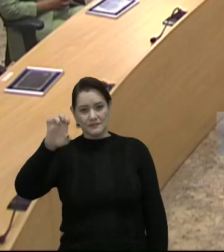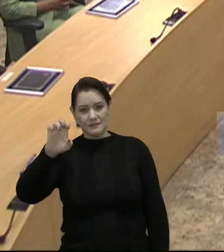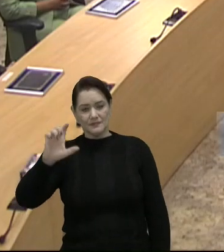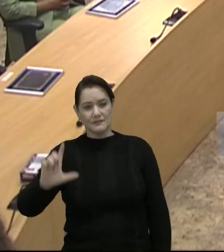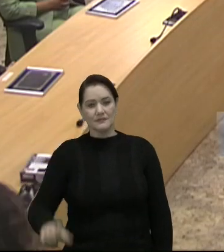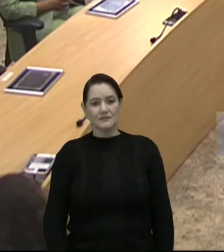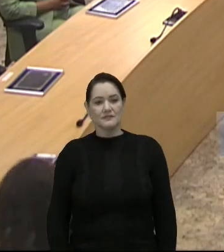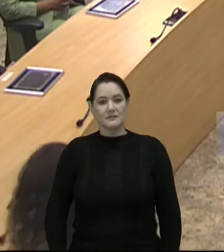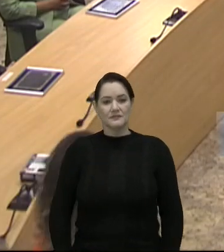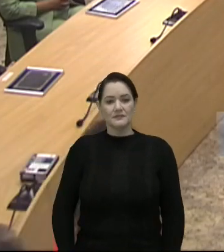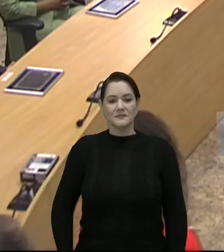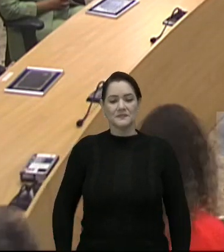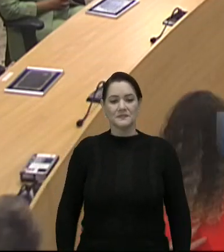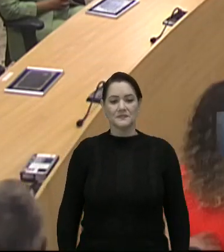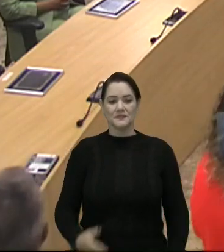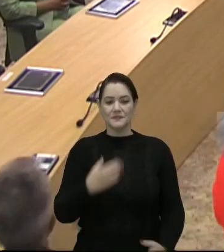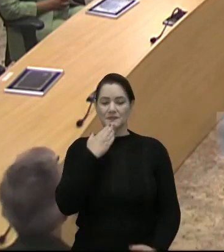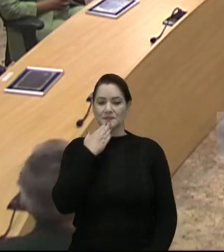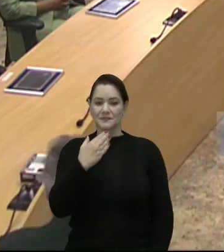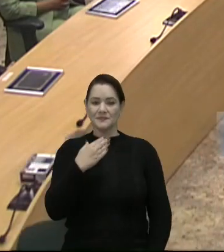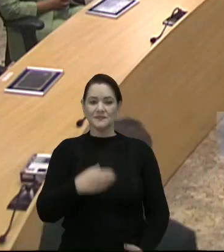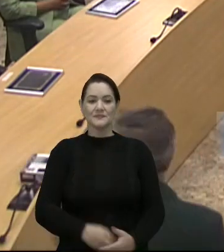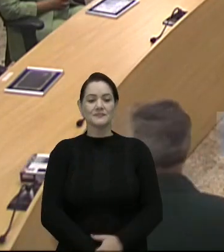Por favor.